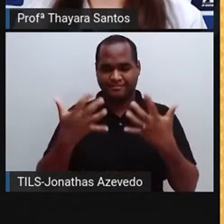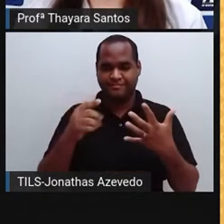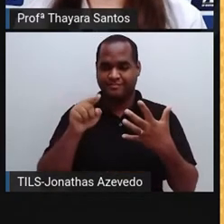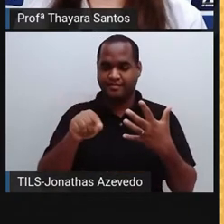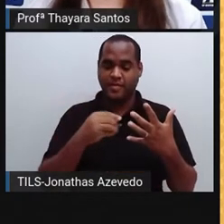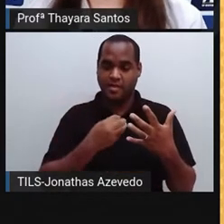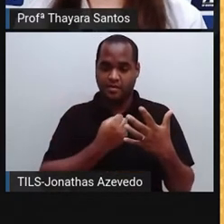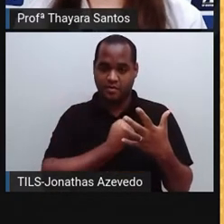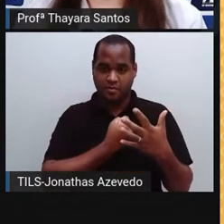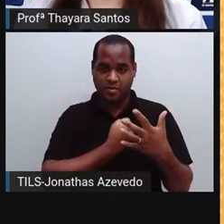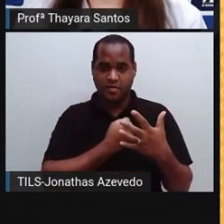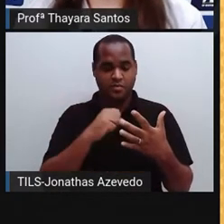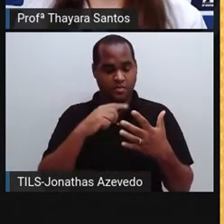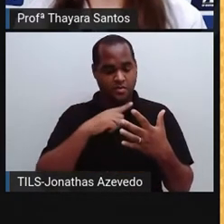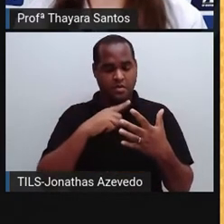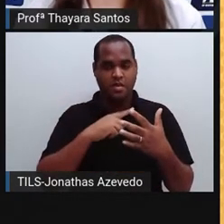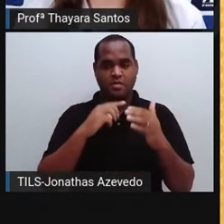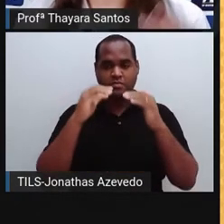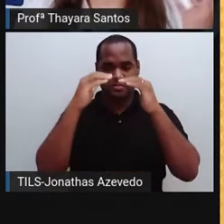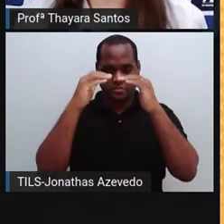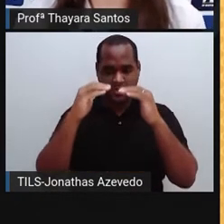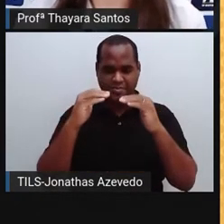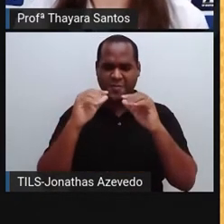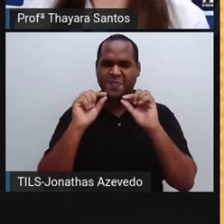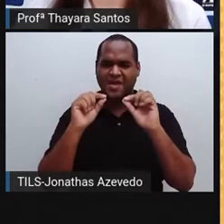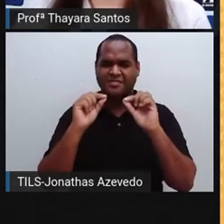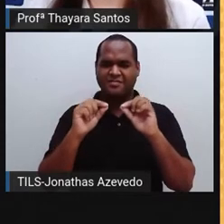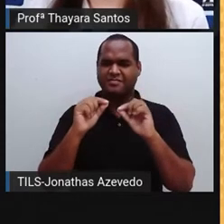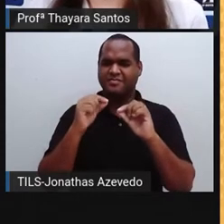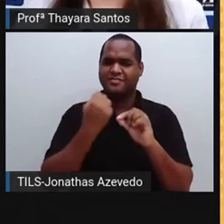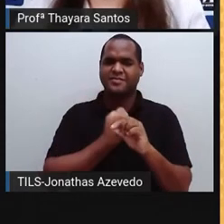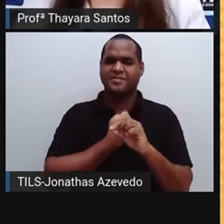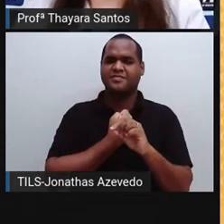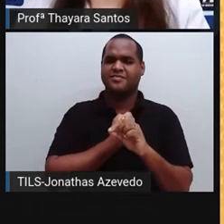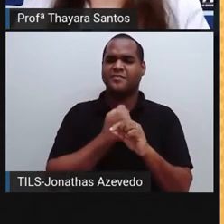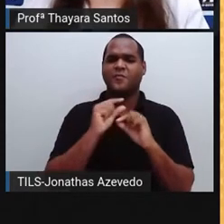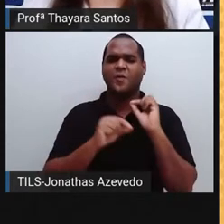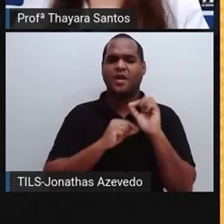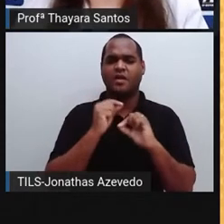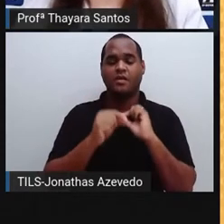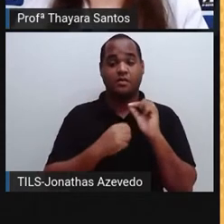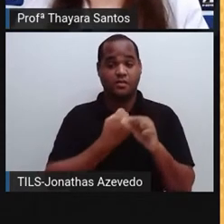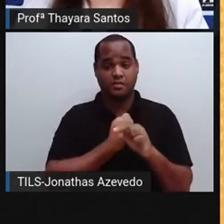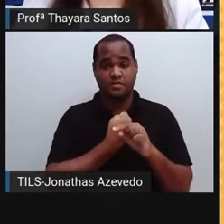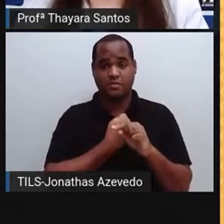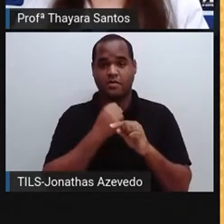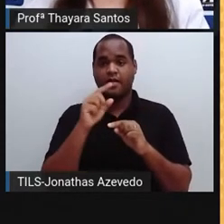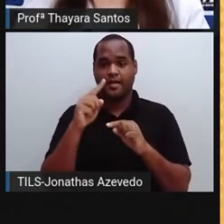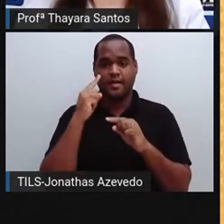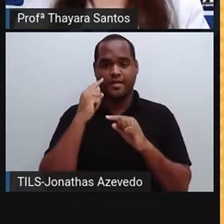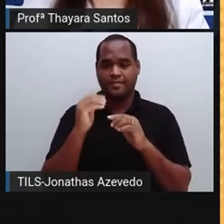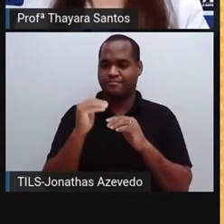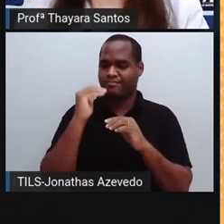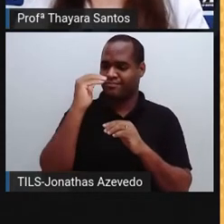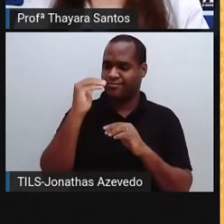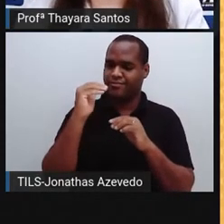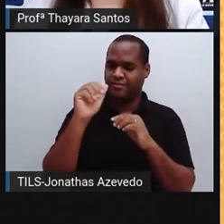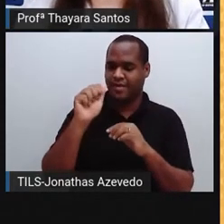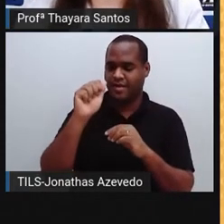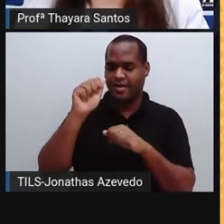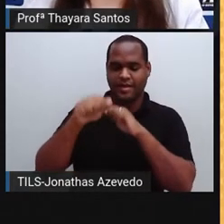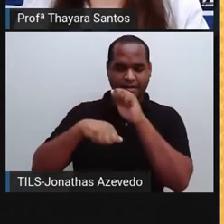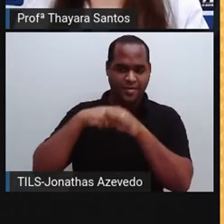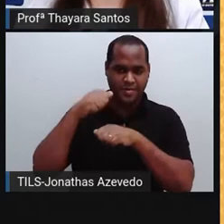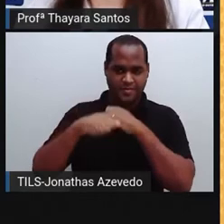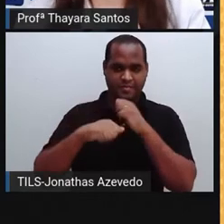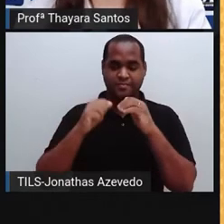em cima e outro número embaixo. O que é isso? O número que está em cima representa o número atômico. O número que está